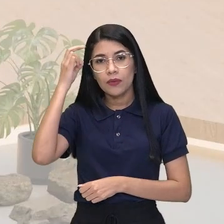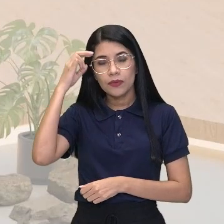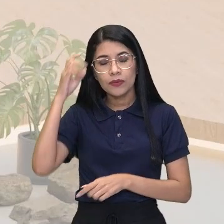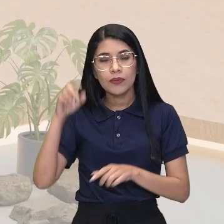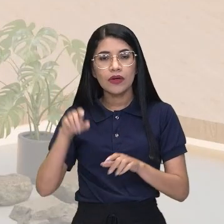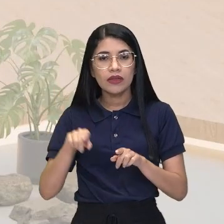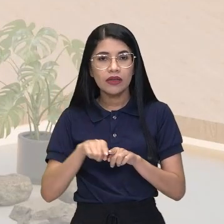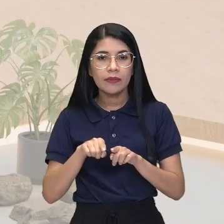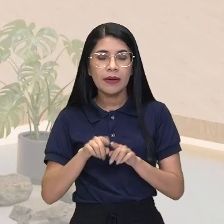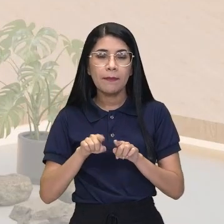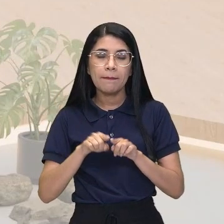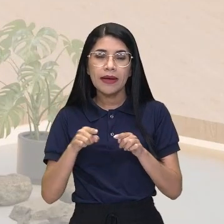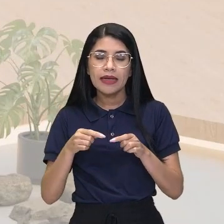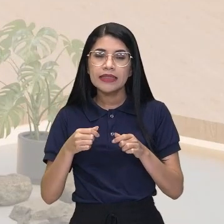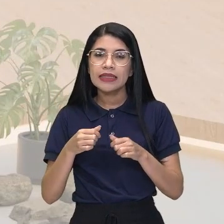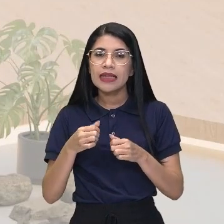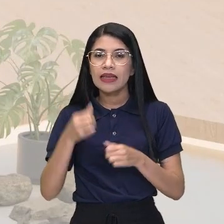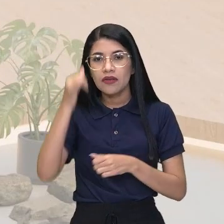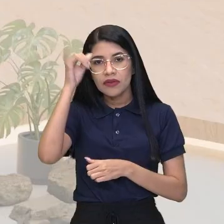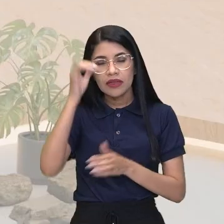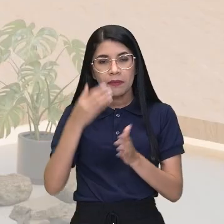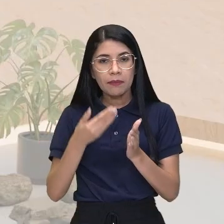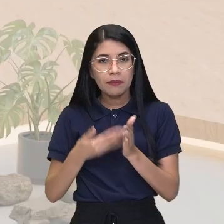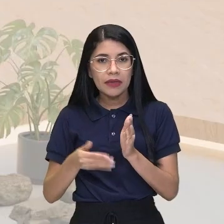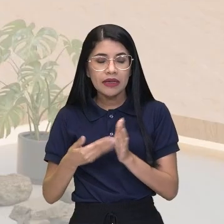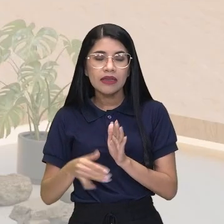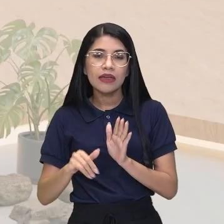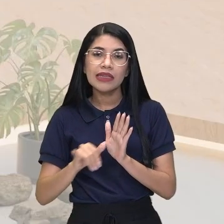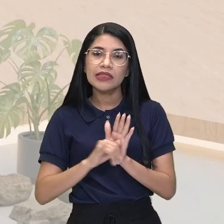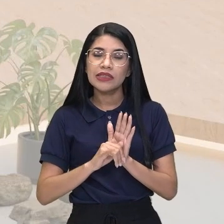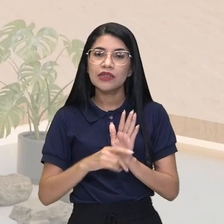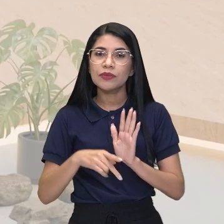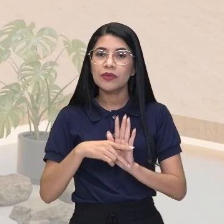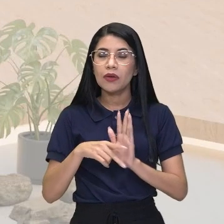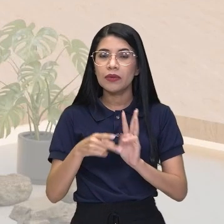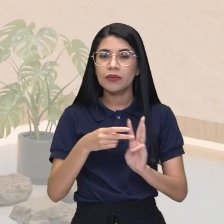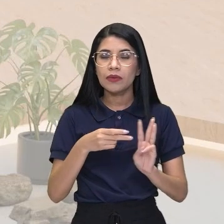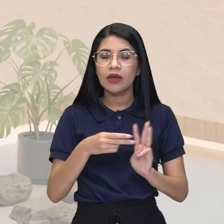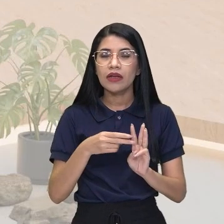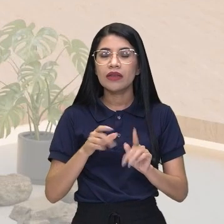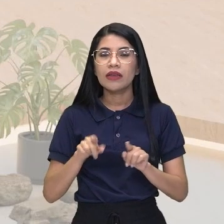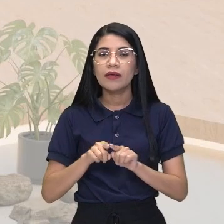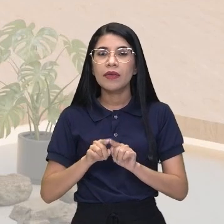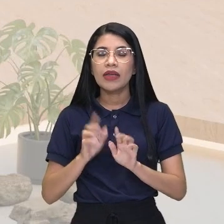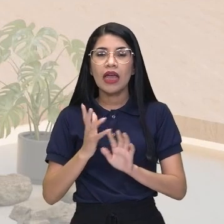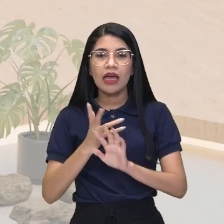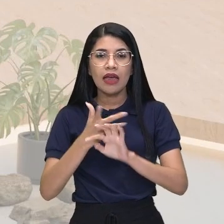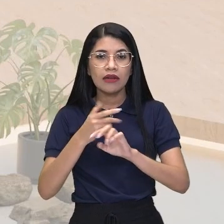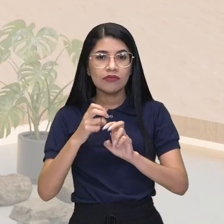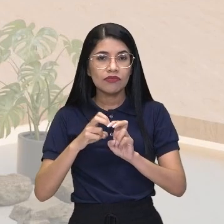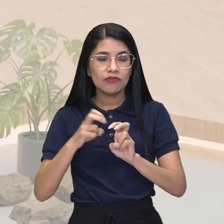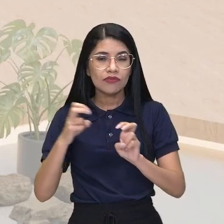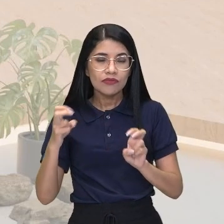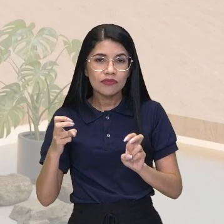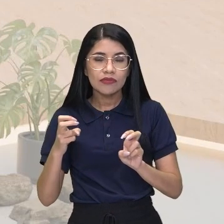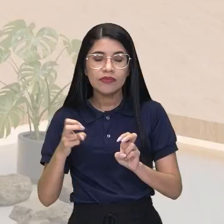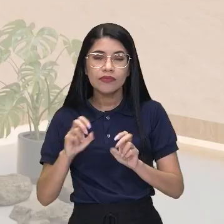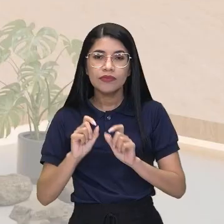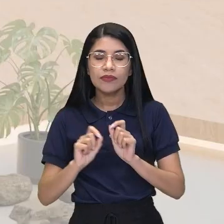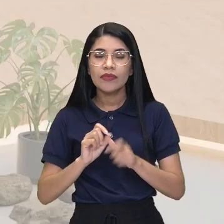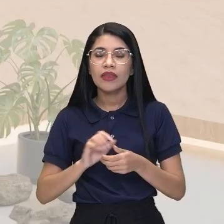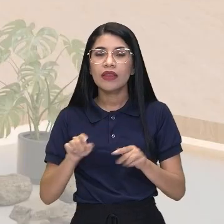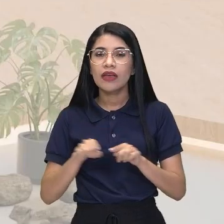sem que perda a identidade. Daí porque é uma questão da interculturalidade, não é isso? E o contato com